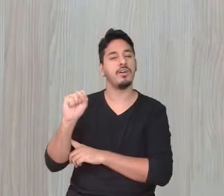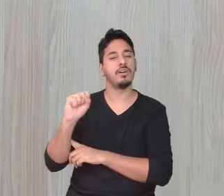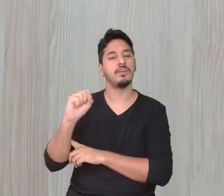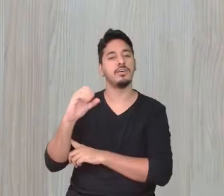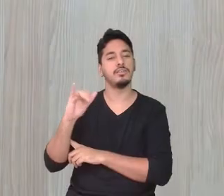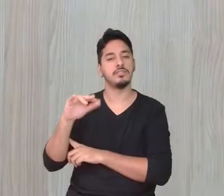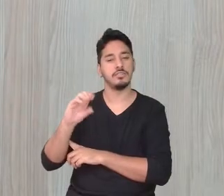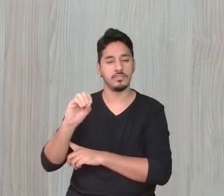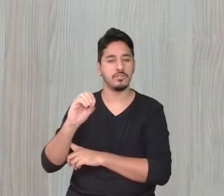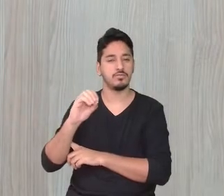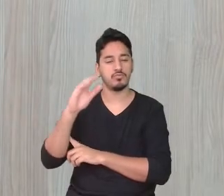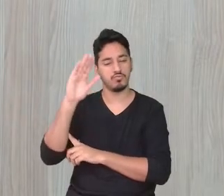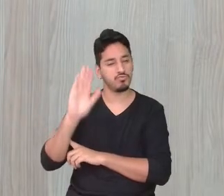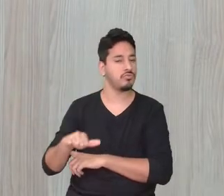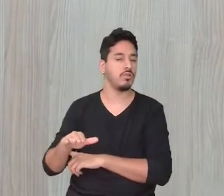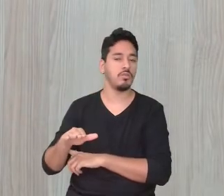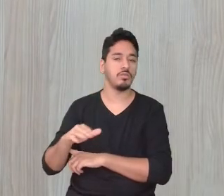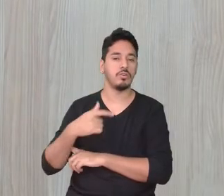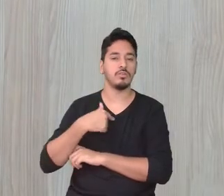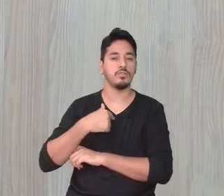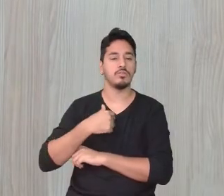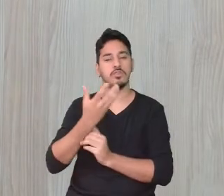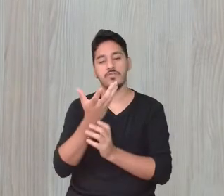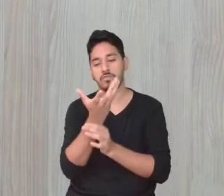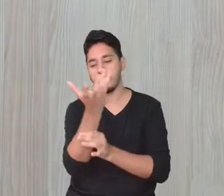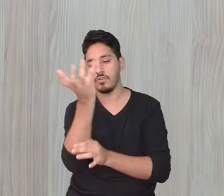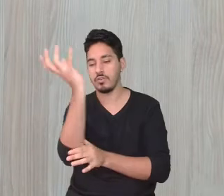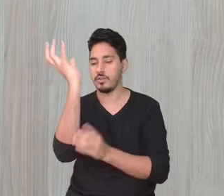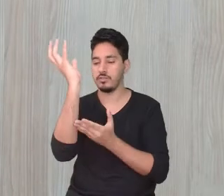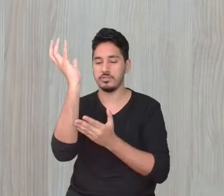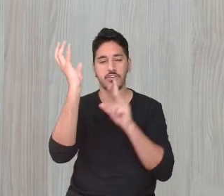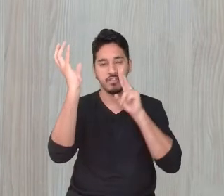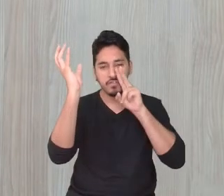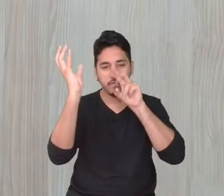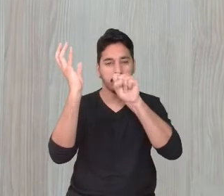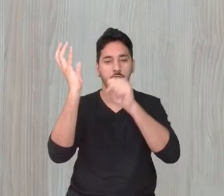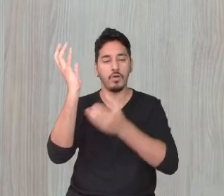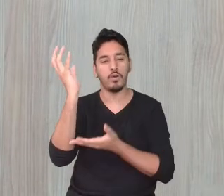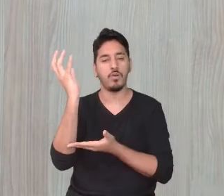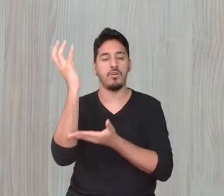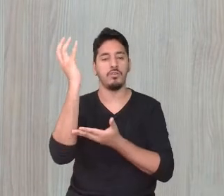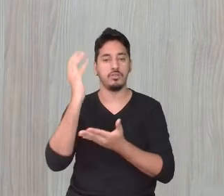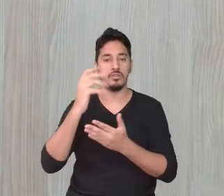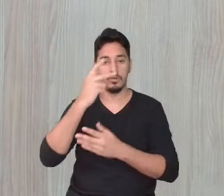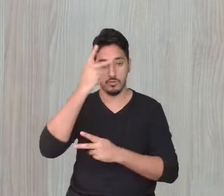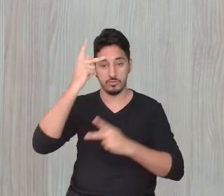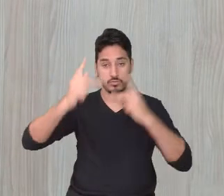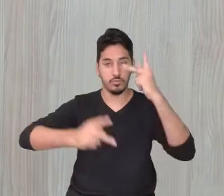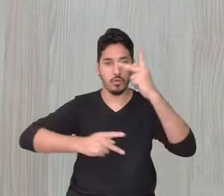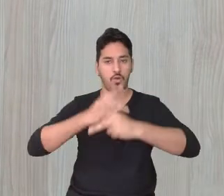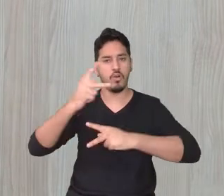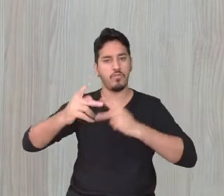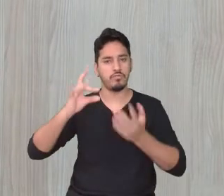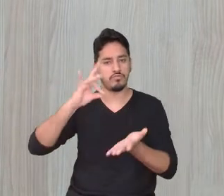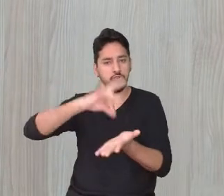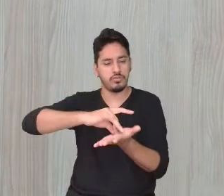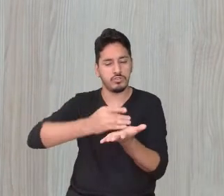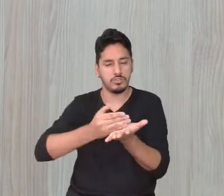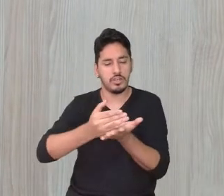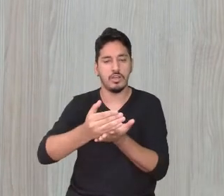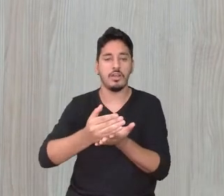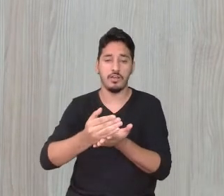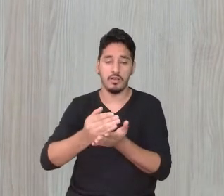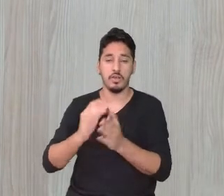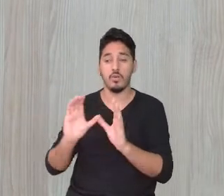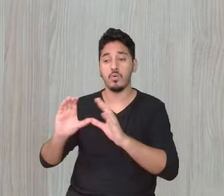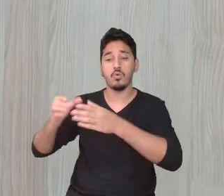que a gente defende. Cada vez mais a nossa floresta se fortalecer, os povos originários se fortalecer, a população